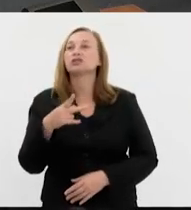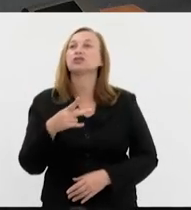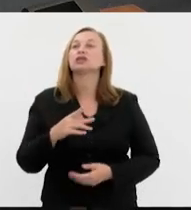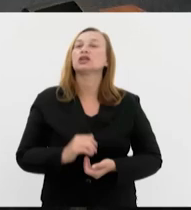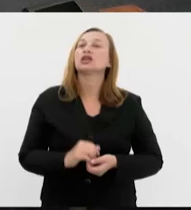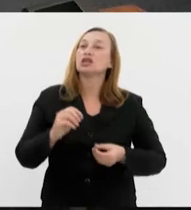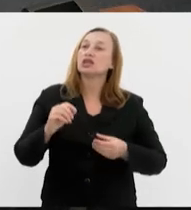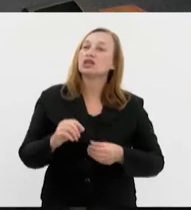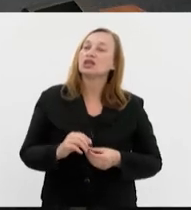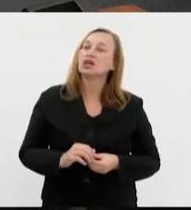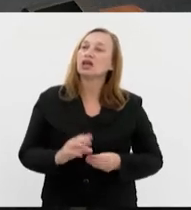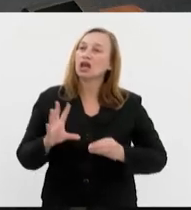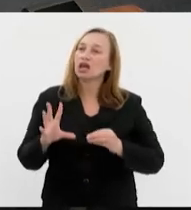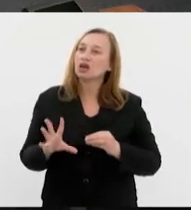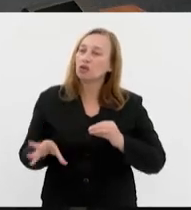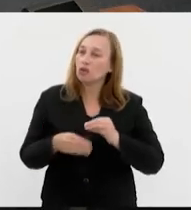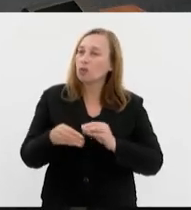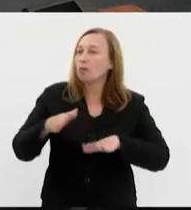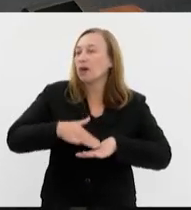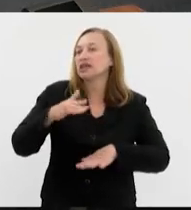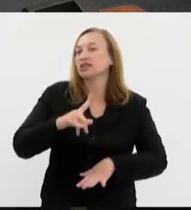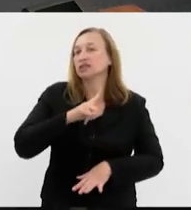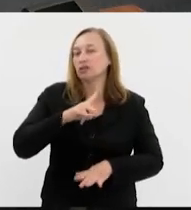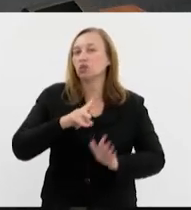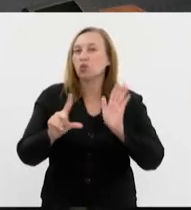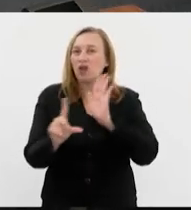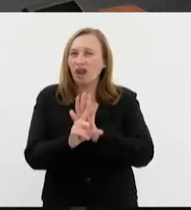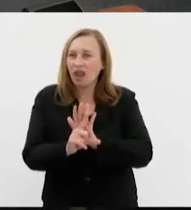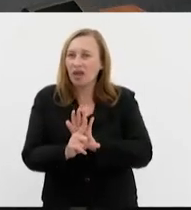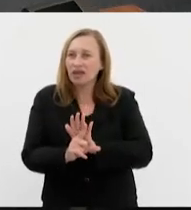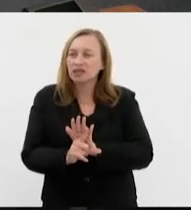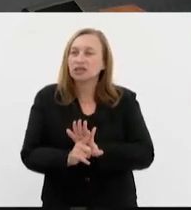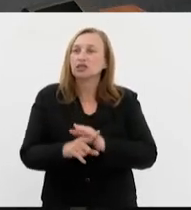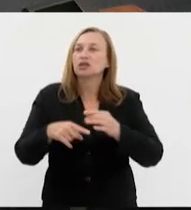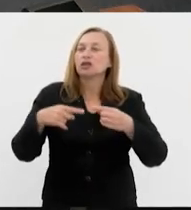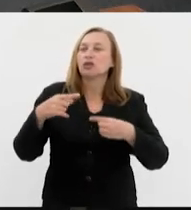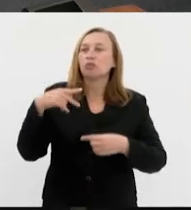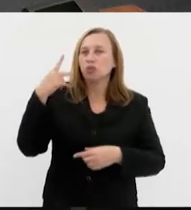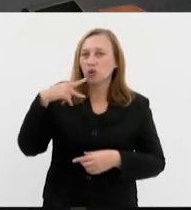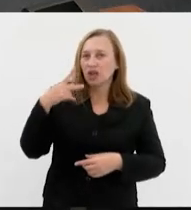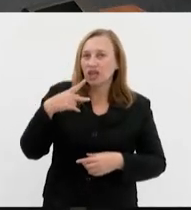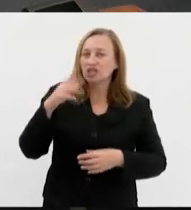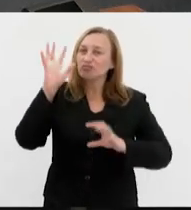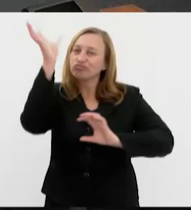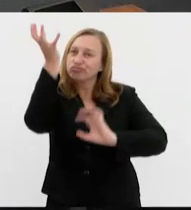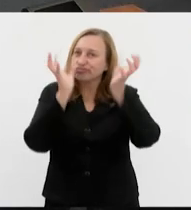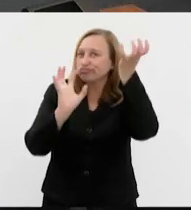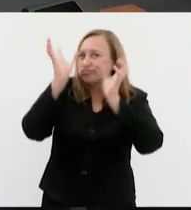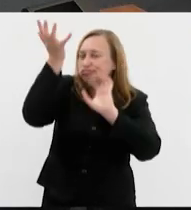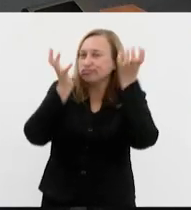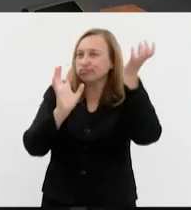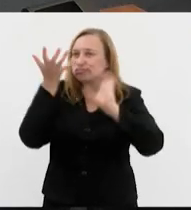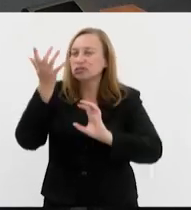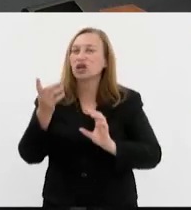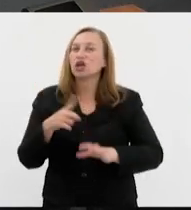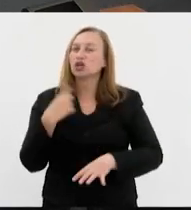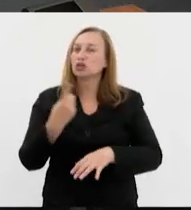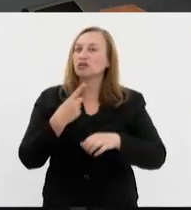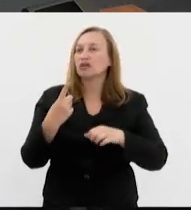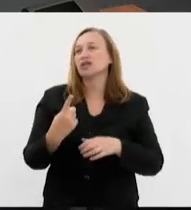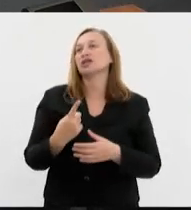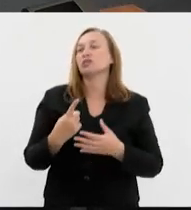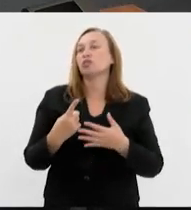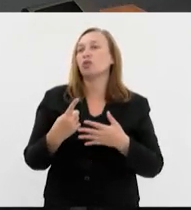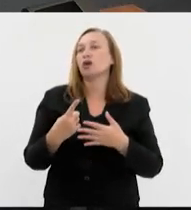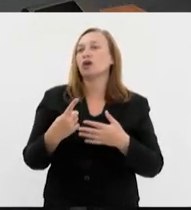mais. Nós temos uma lei sobre política de clima, lei, aliás, que faremos uma audiência conjunta